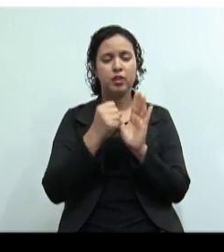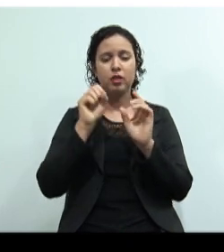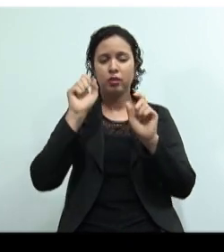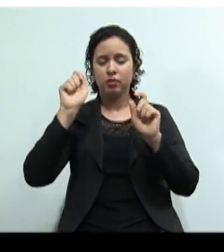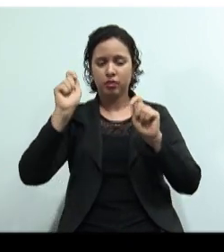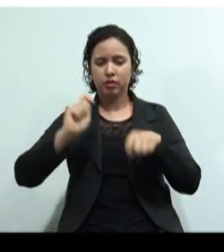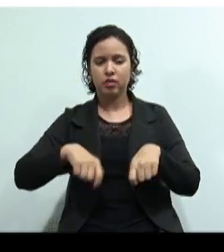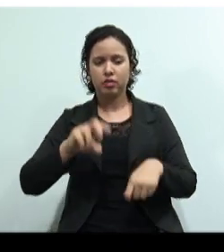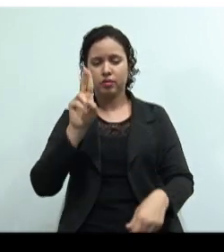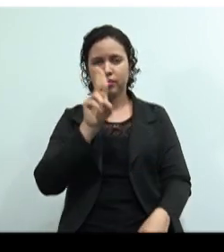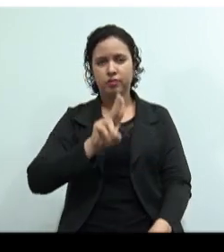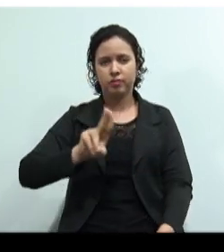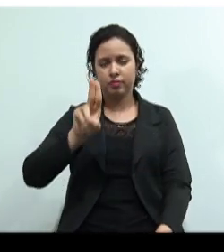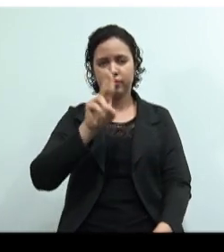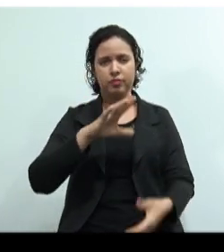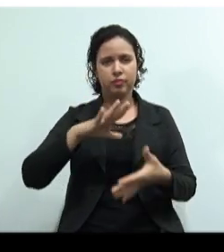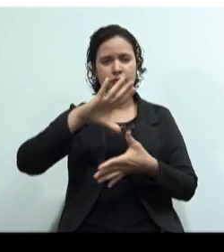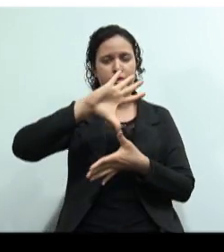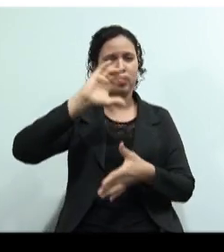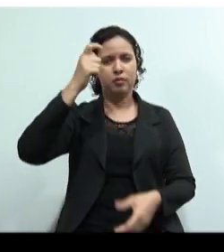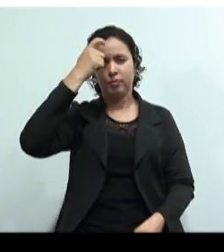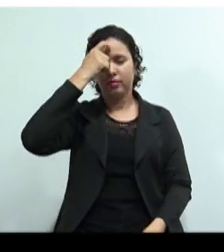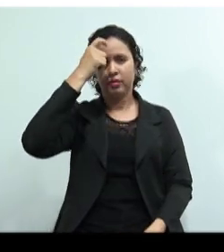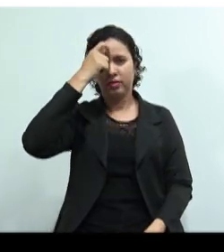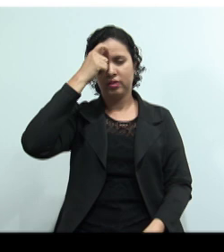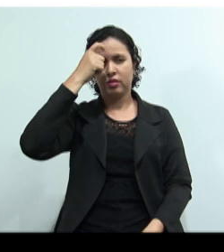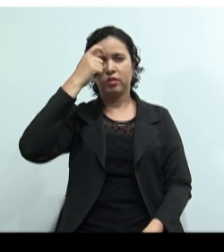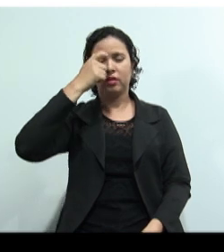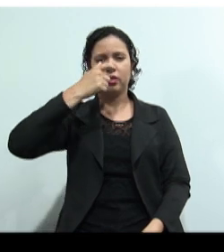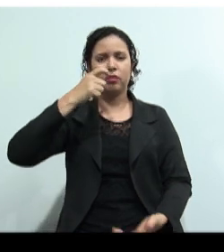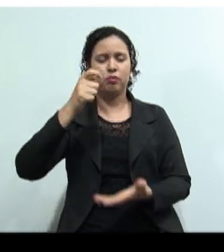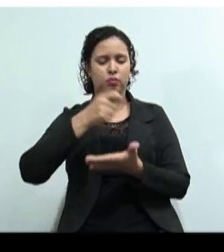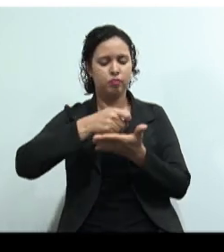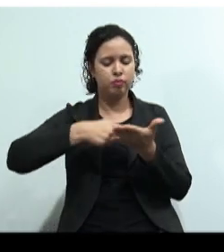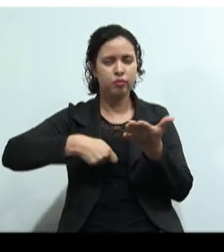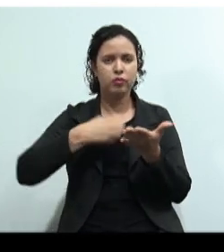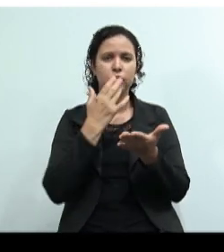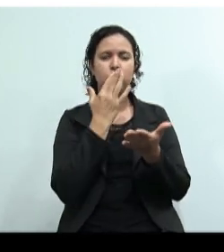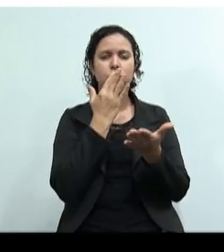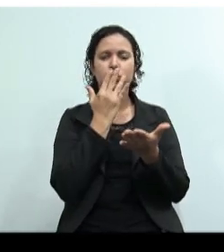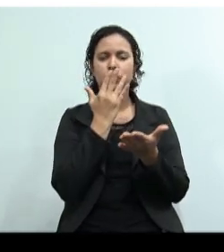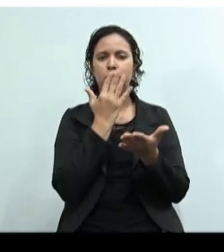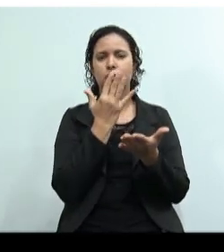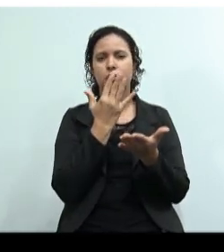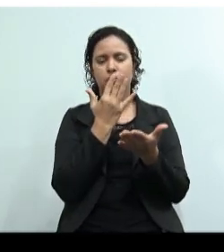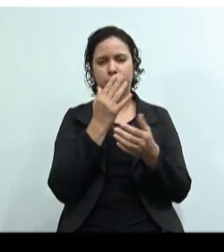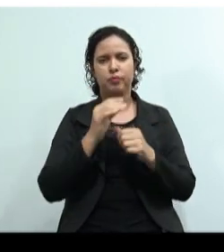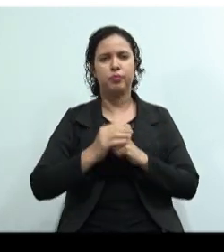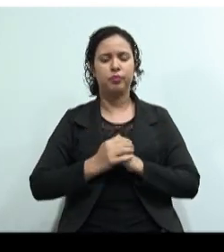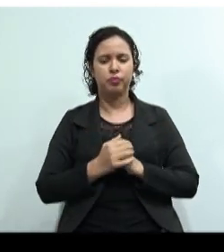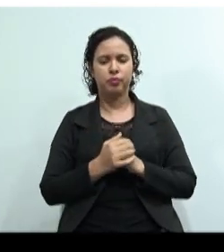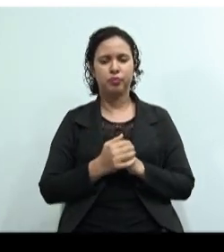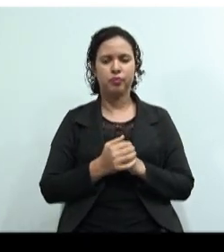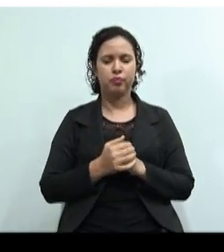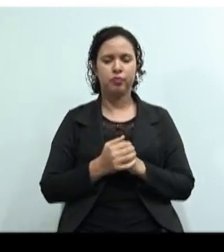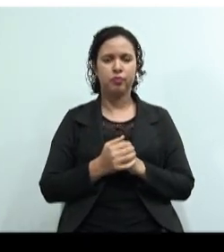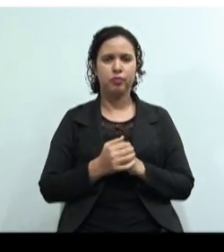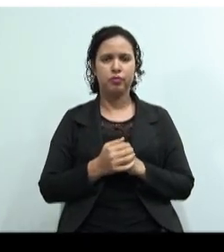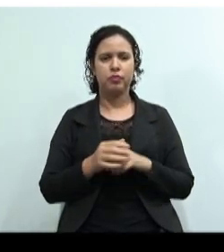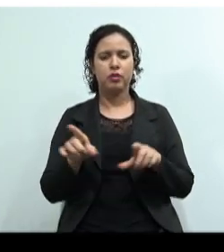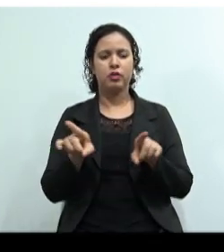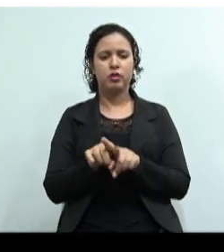podem utilizar aí para fazer o mapa mental de vocês, lápis de cor, os quadradinhos ou o círculo, tá certo? Então, nós temos